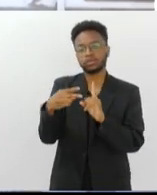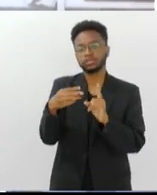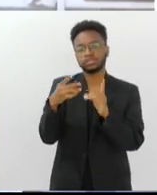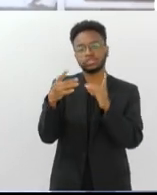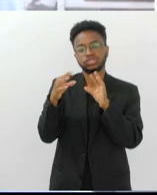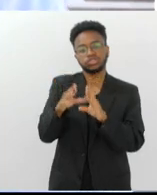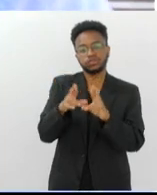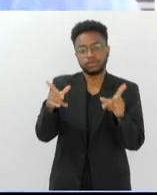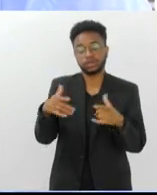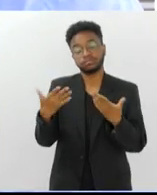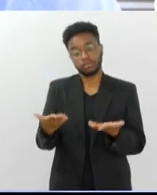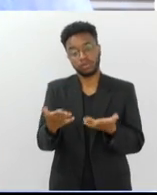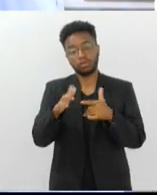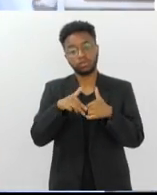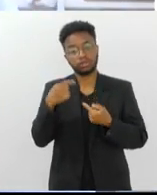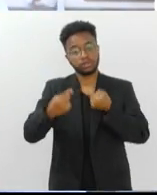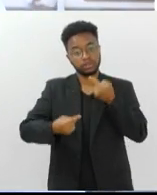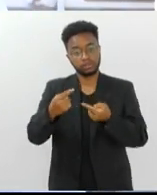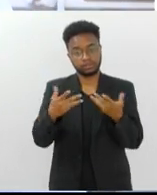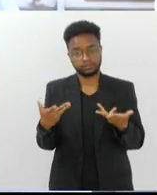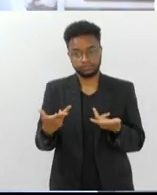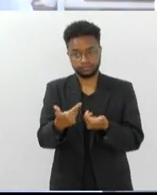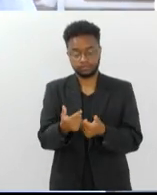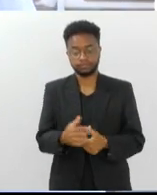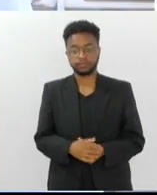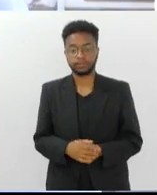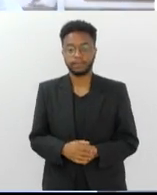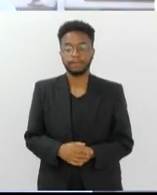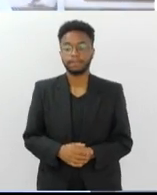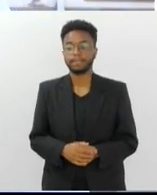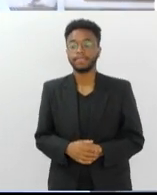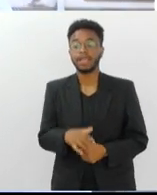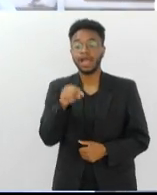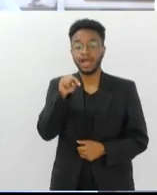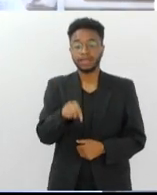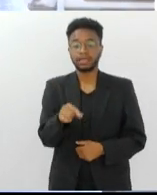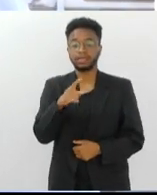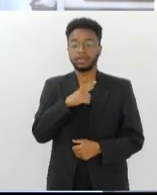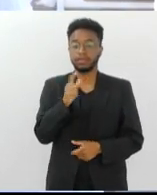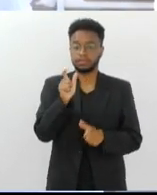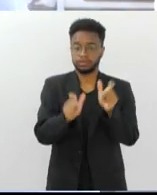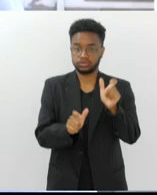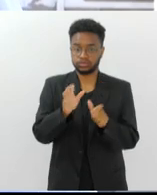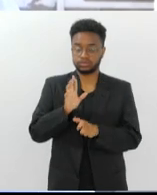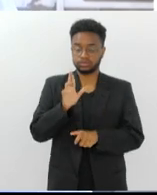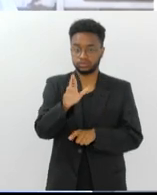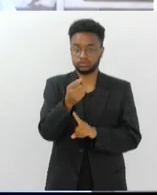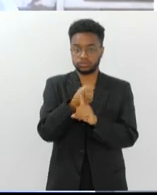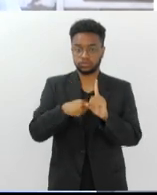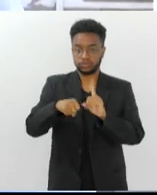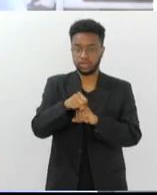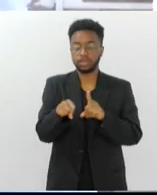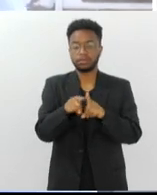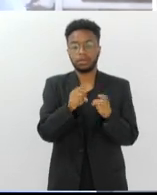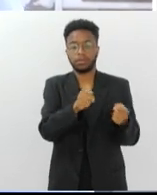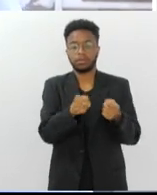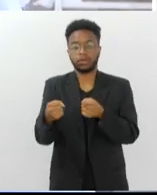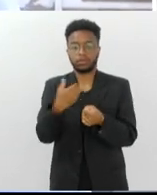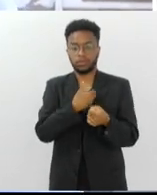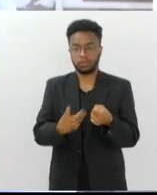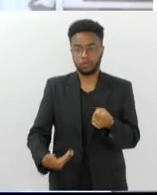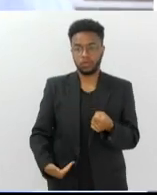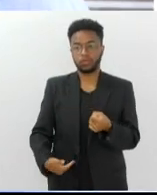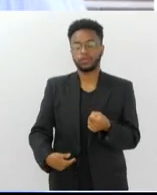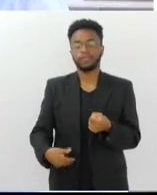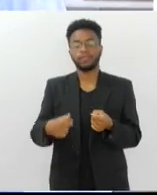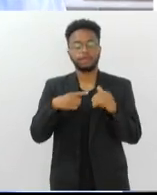muito rico, enriquece muito o debate. E aqui tem a interlocução de representantes da sociedade civil, tem o poder público também, especialista em diferentes